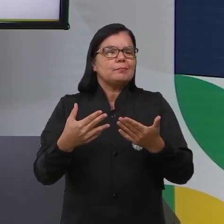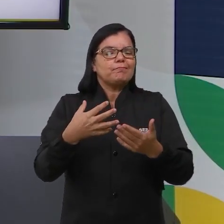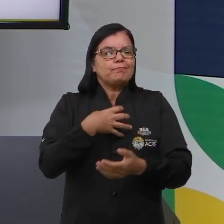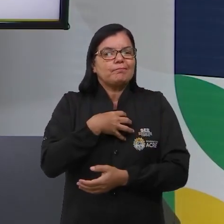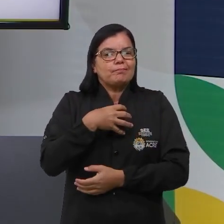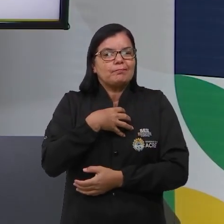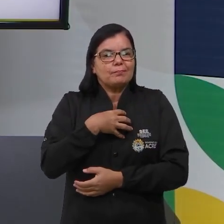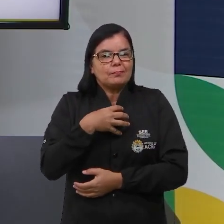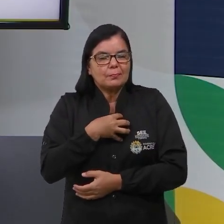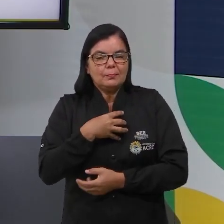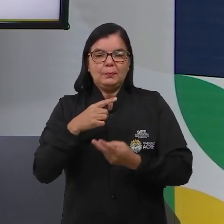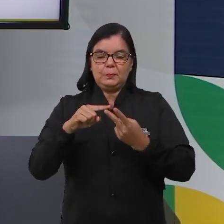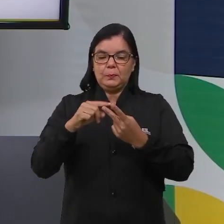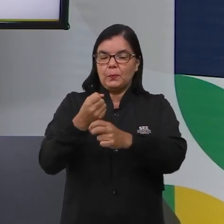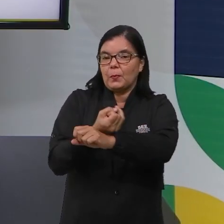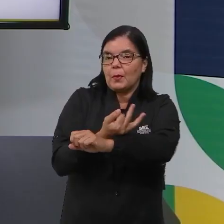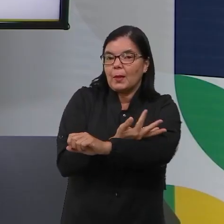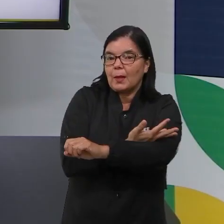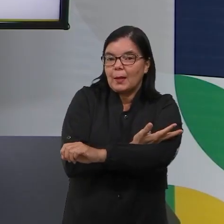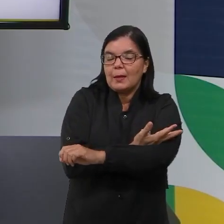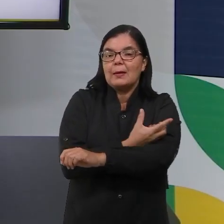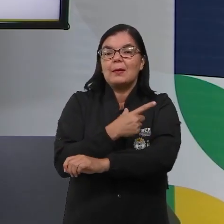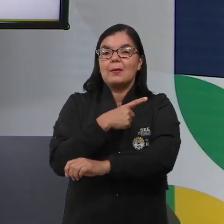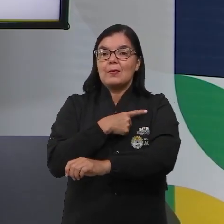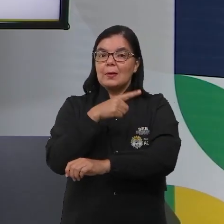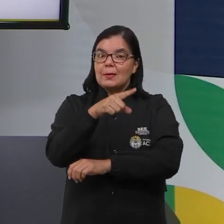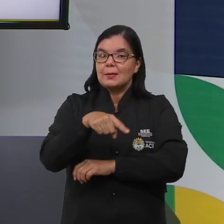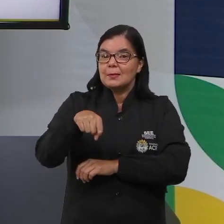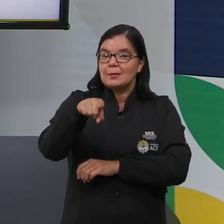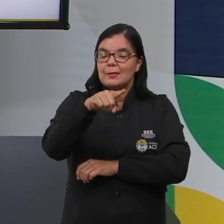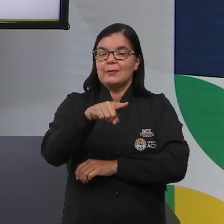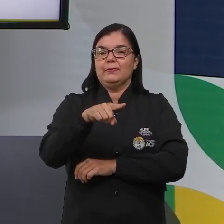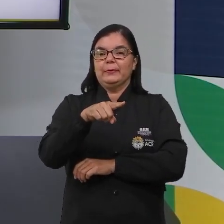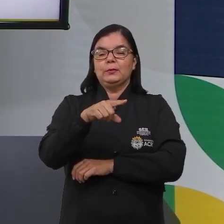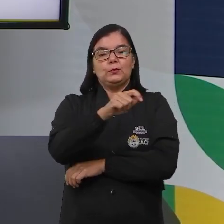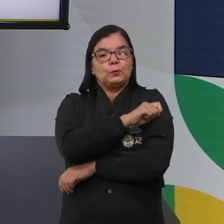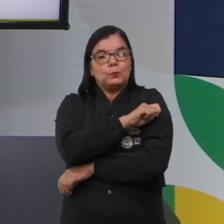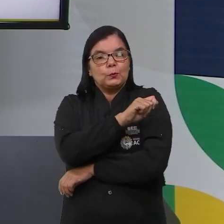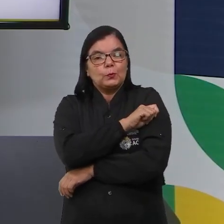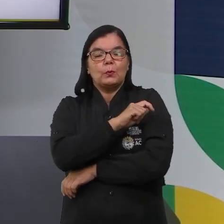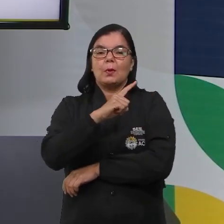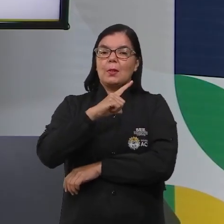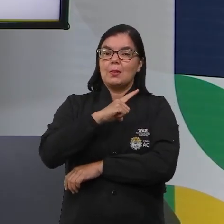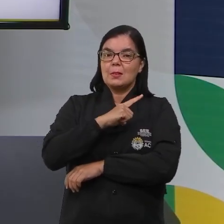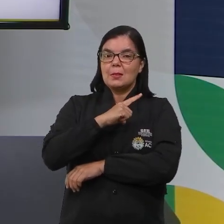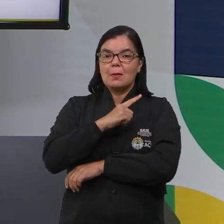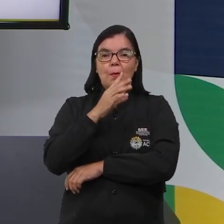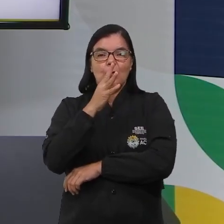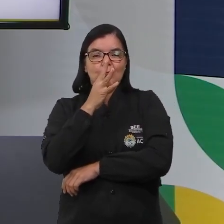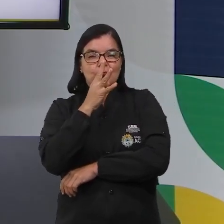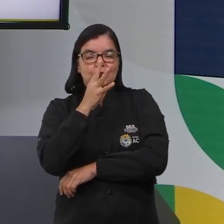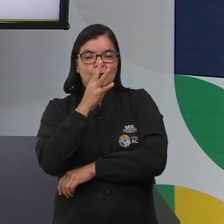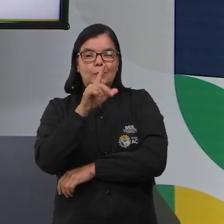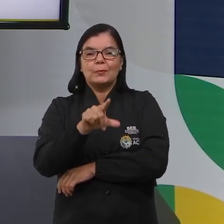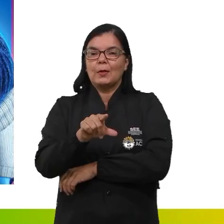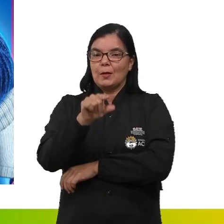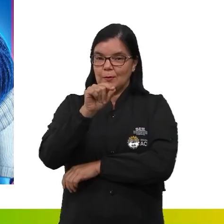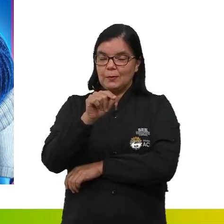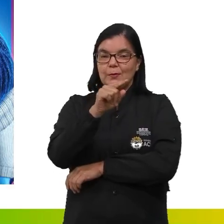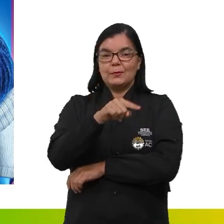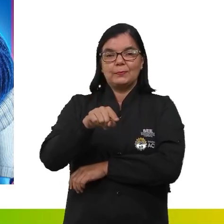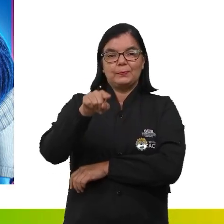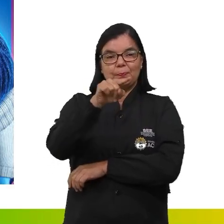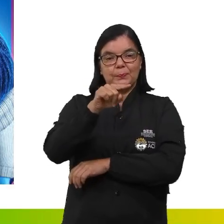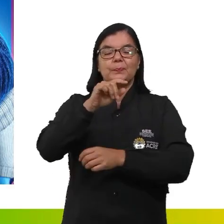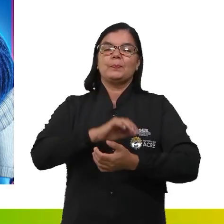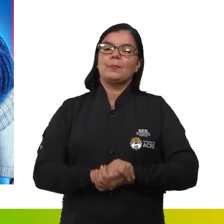sentimento, que emoção eu quero que você, enquanto aluno, tenha ao assistir essa aula. Por isso que eu escolhi aí, ó, na tela para